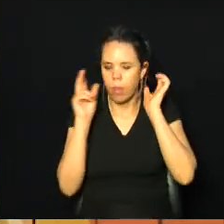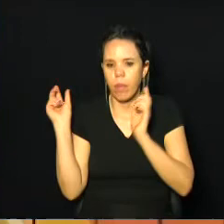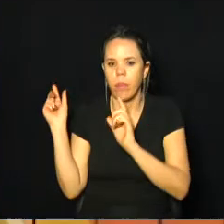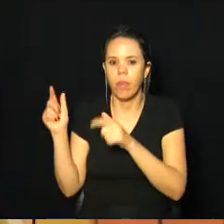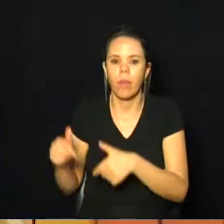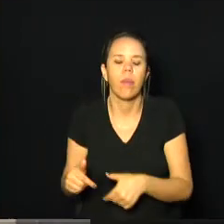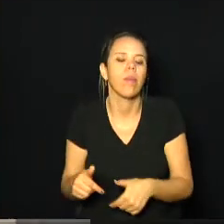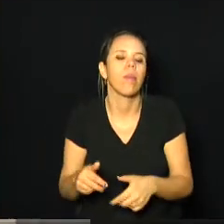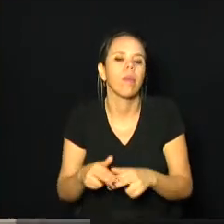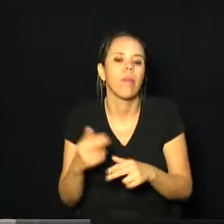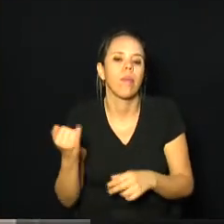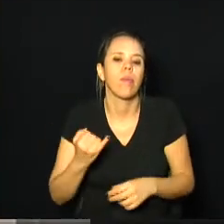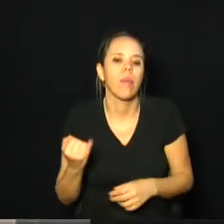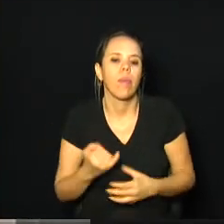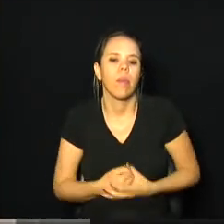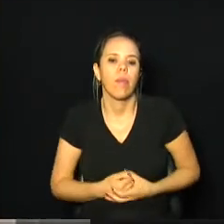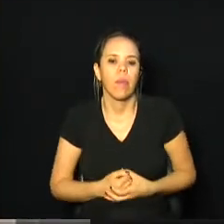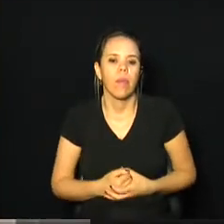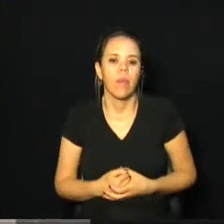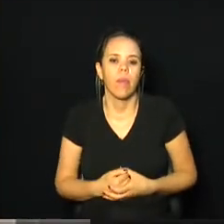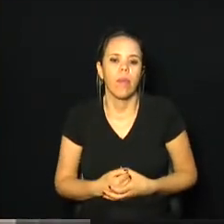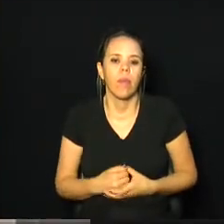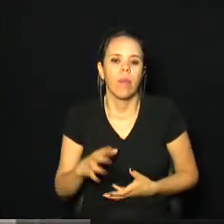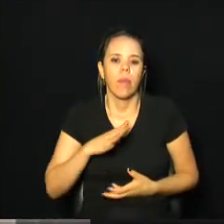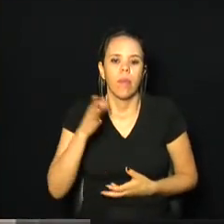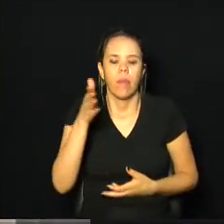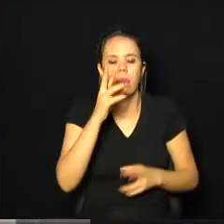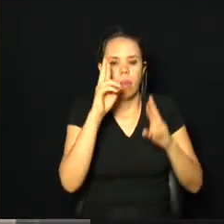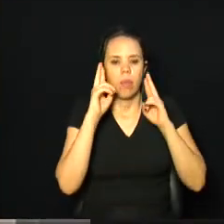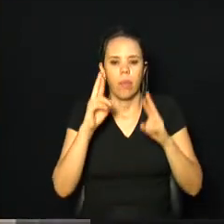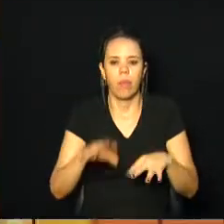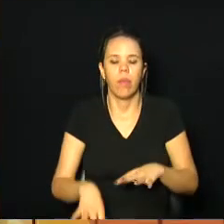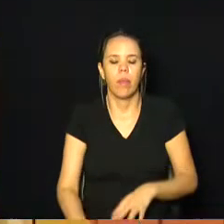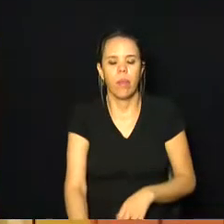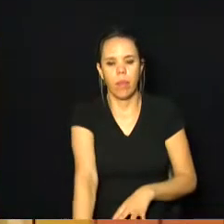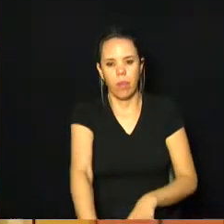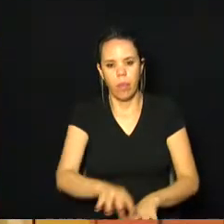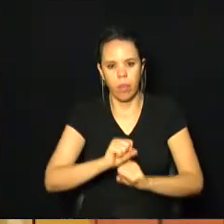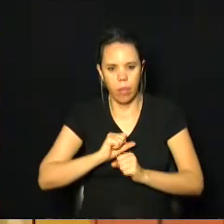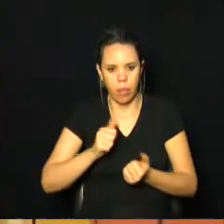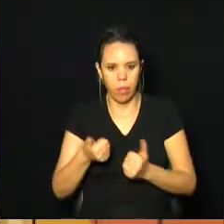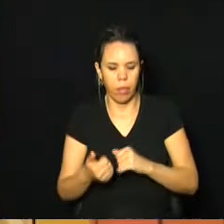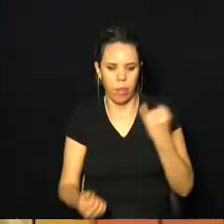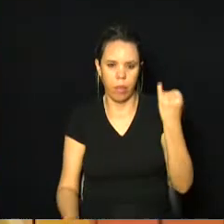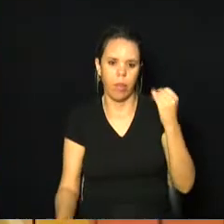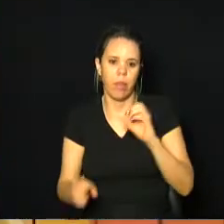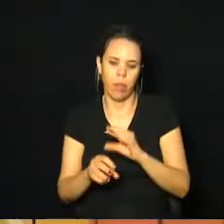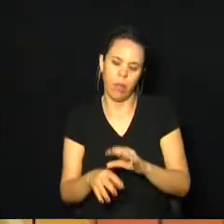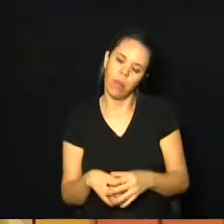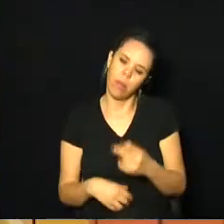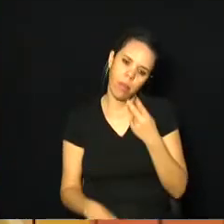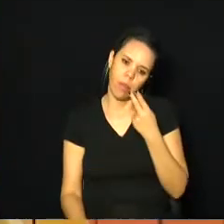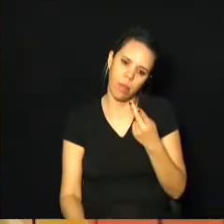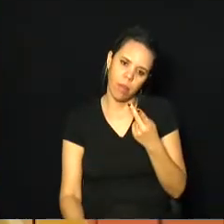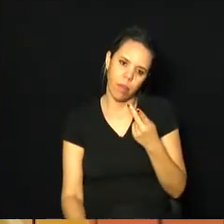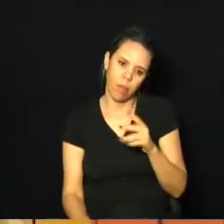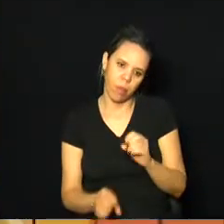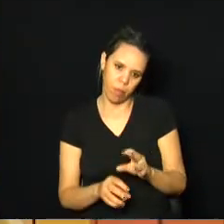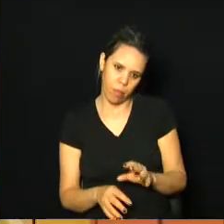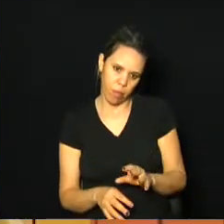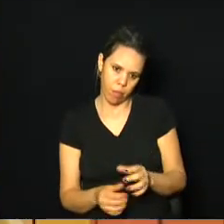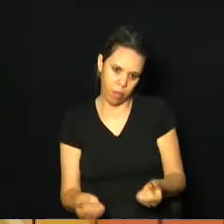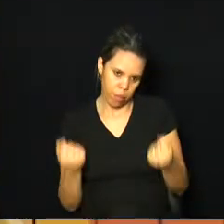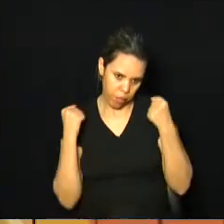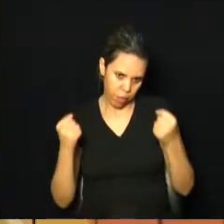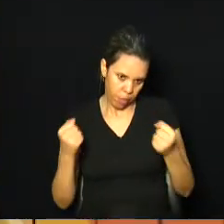tradicionais. Por isso que é importante a cidade respirar esporte e a importância da educação, que é isso que você está falando, da educação